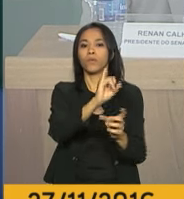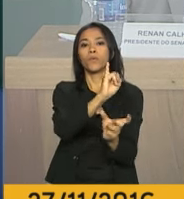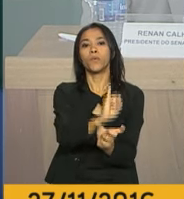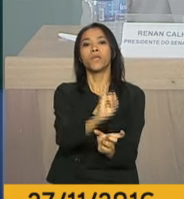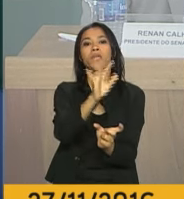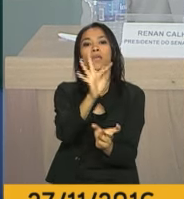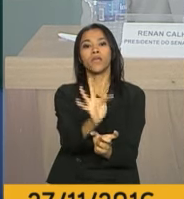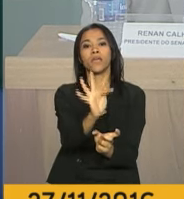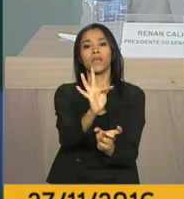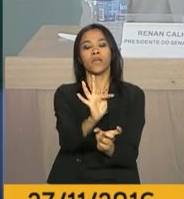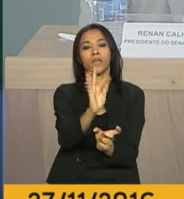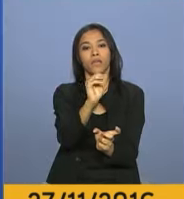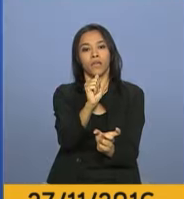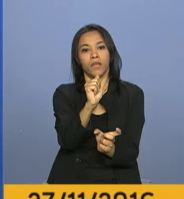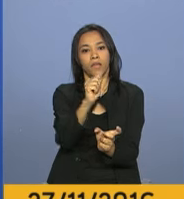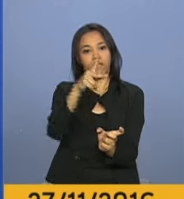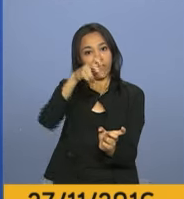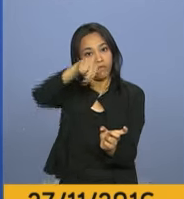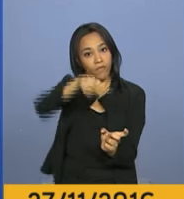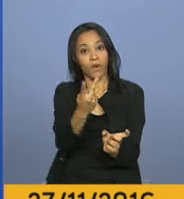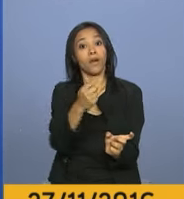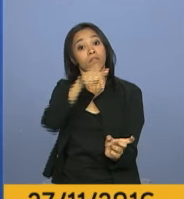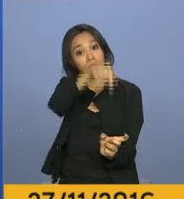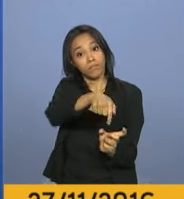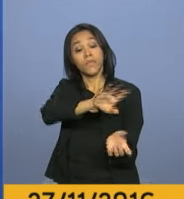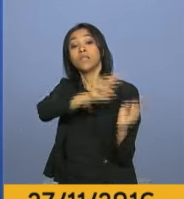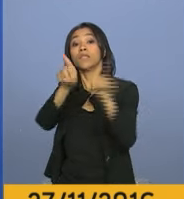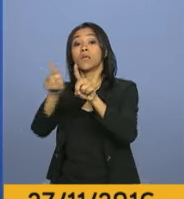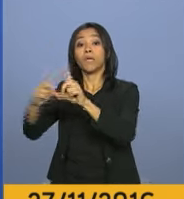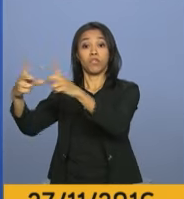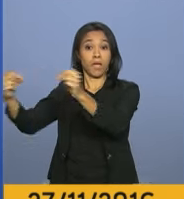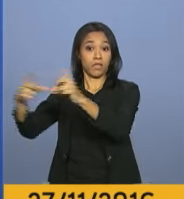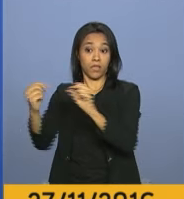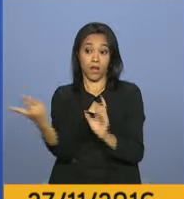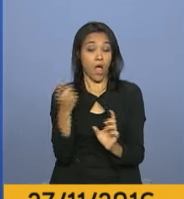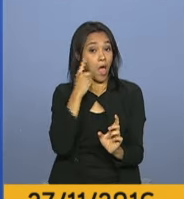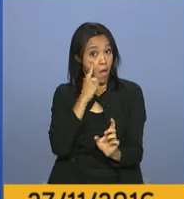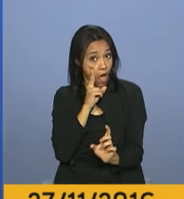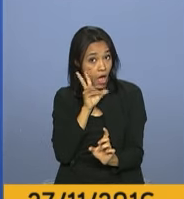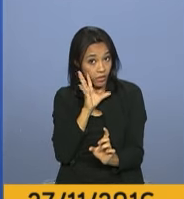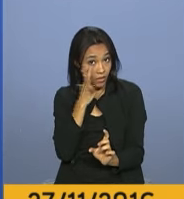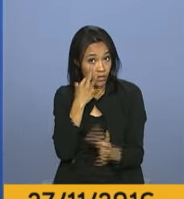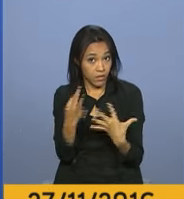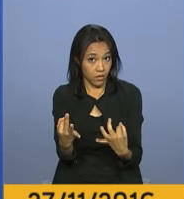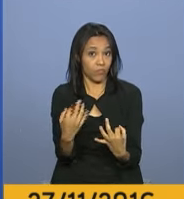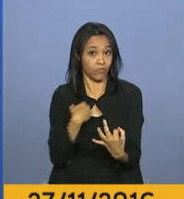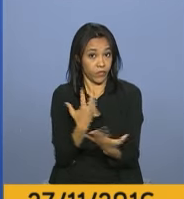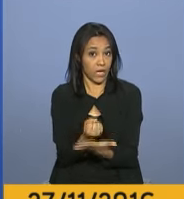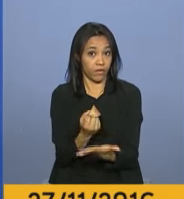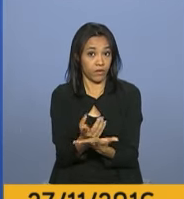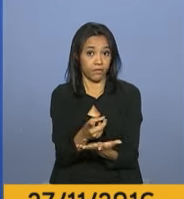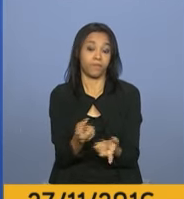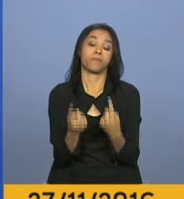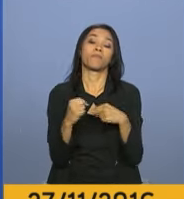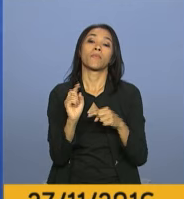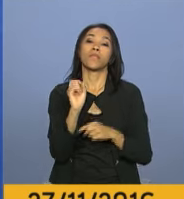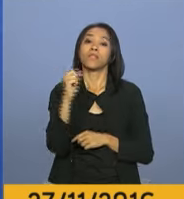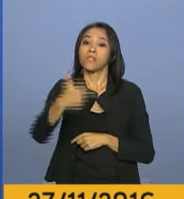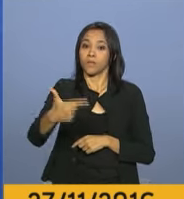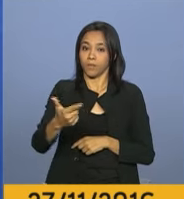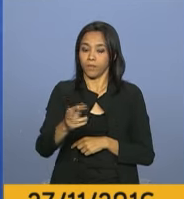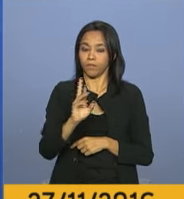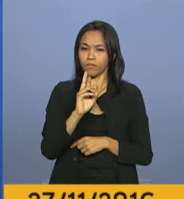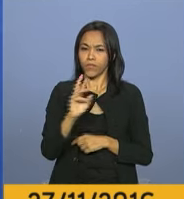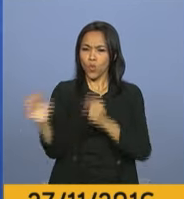nacional tinha outra posição. Segundo, peço que veja a gravação que você está fazendo. Segundo lugar,